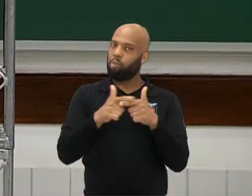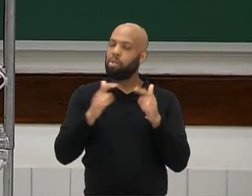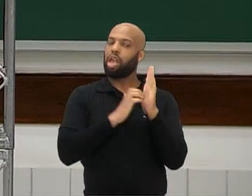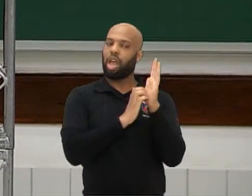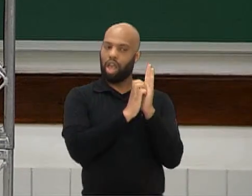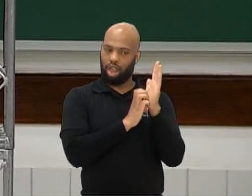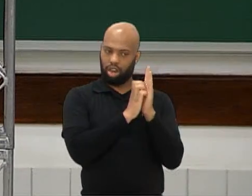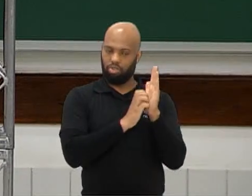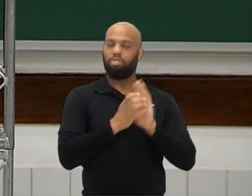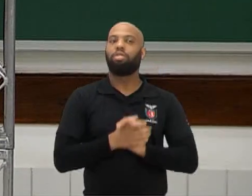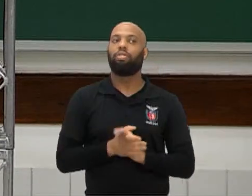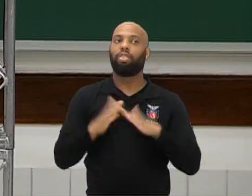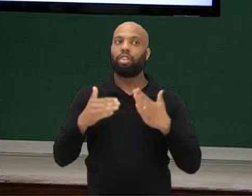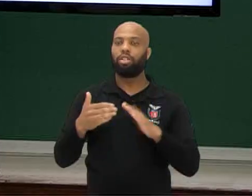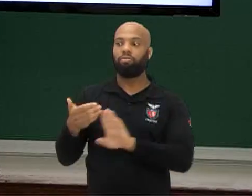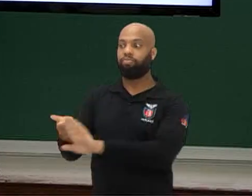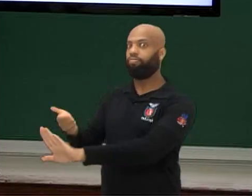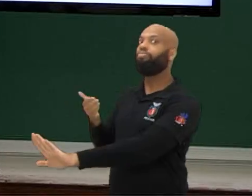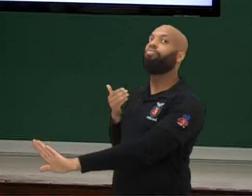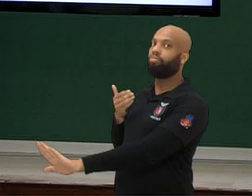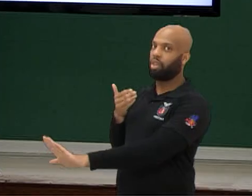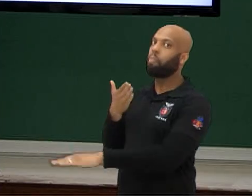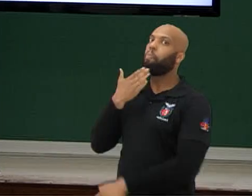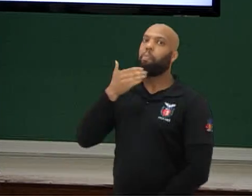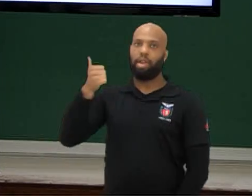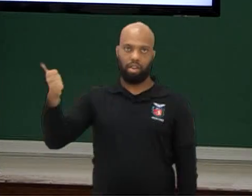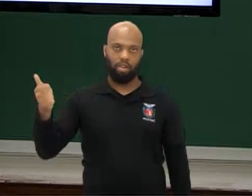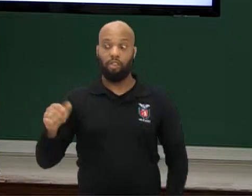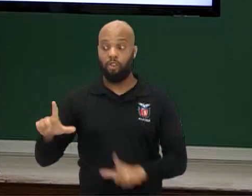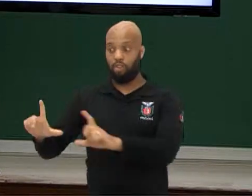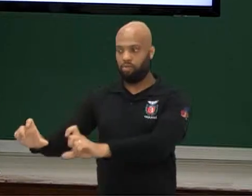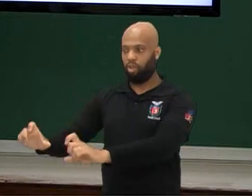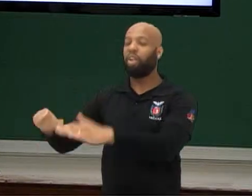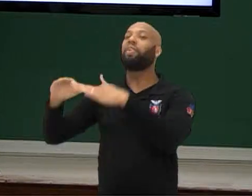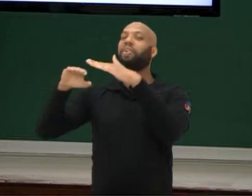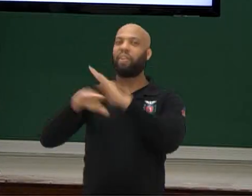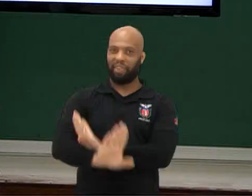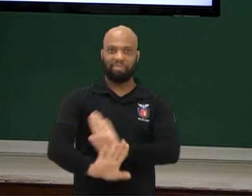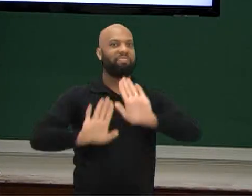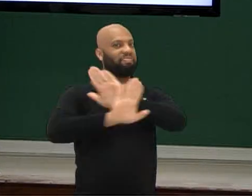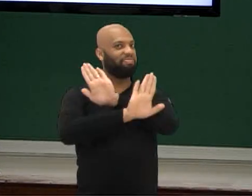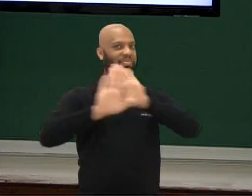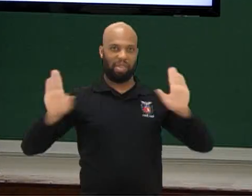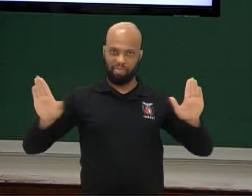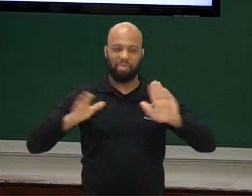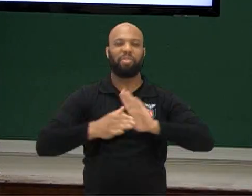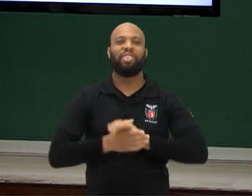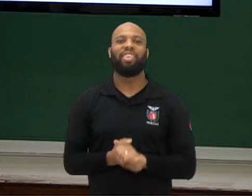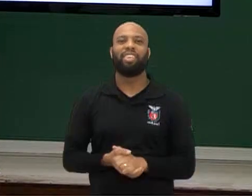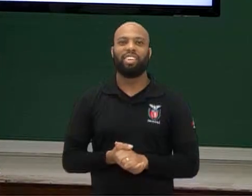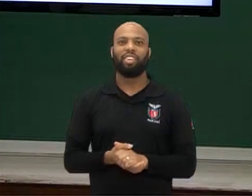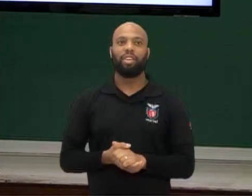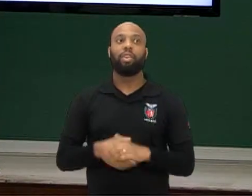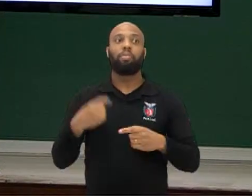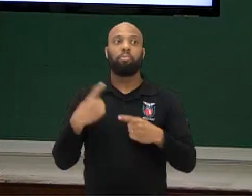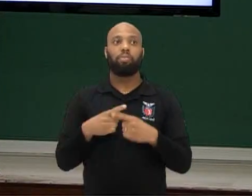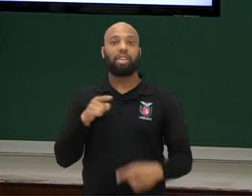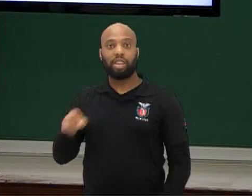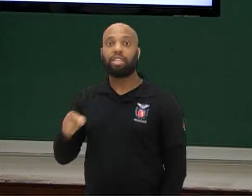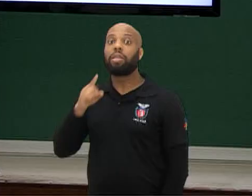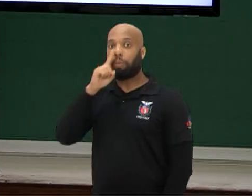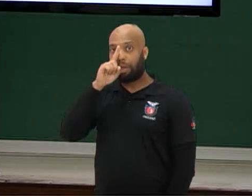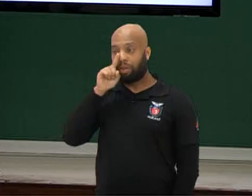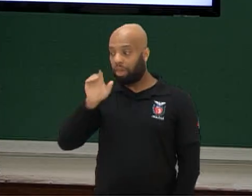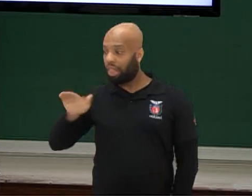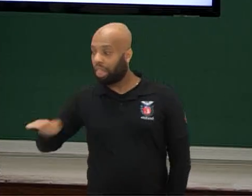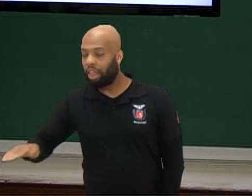alérgica. Então, mantenha distância. Tire uma foto bem bonita, guarde e é isso que você vai ter dele, porque ele é